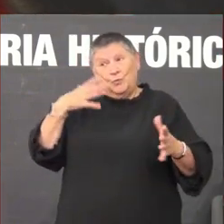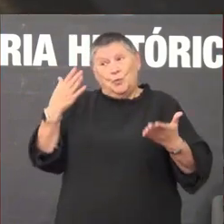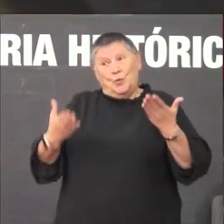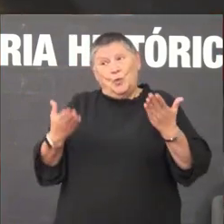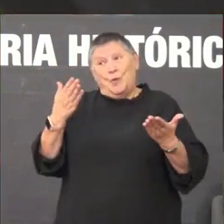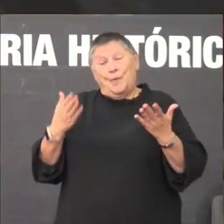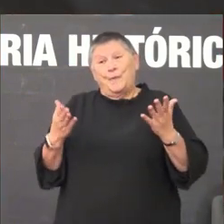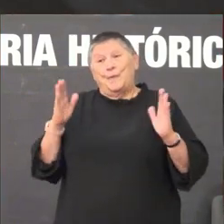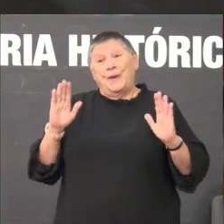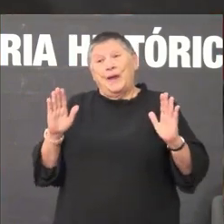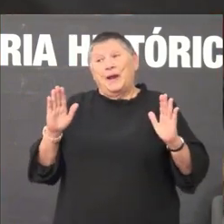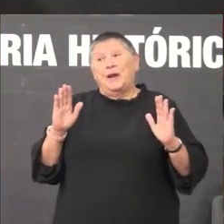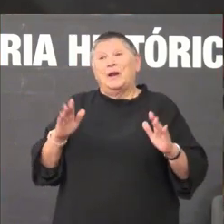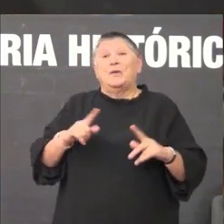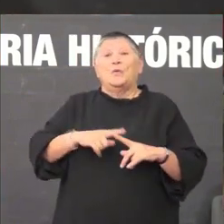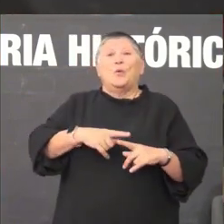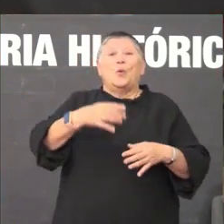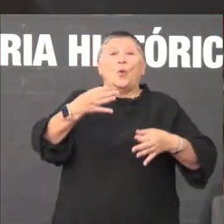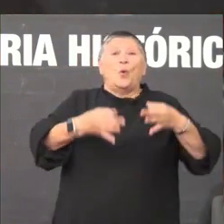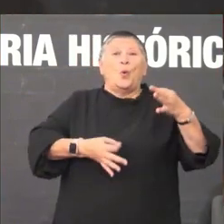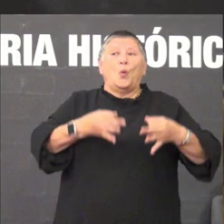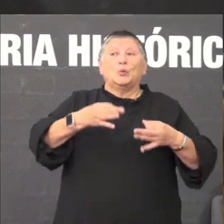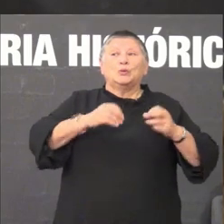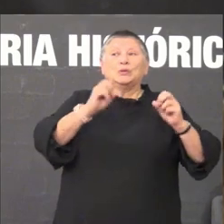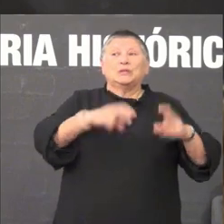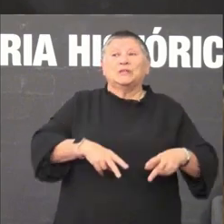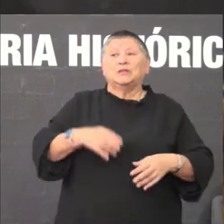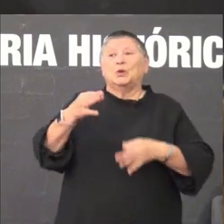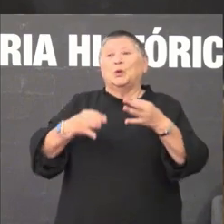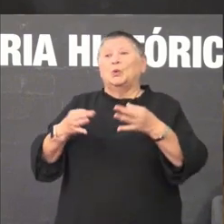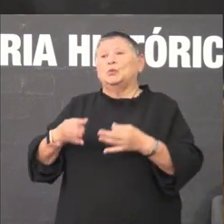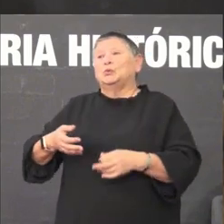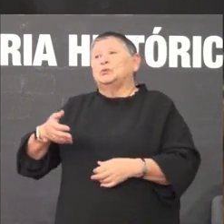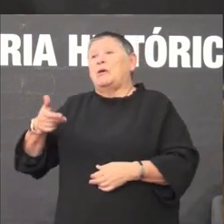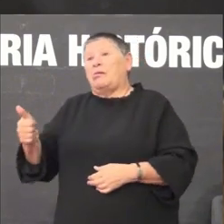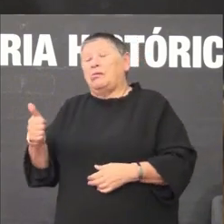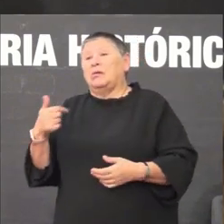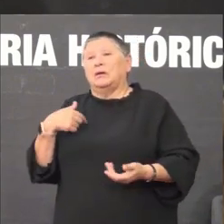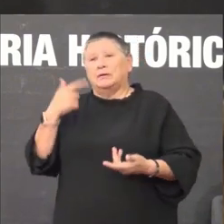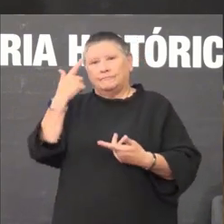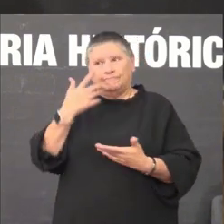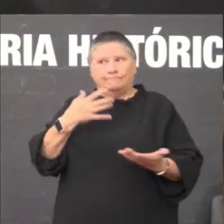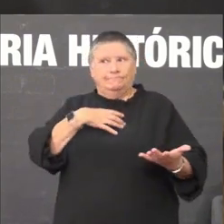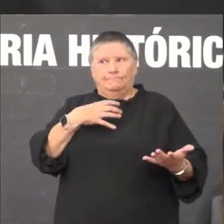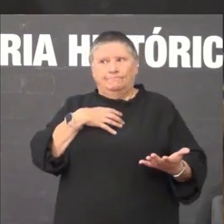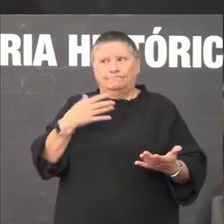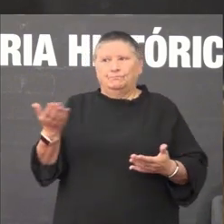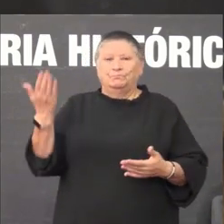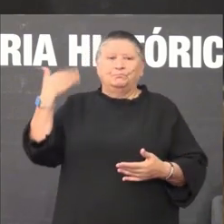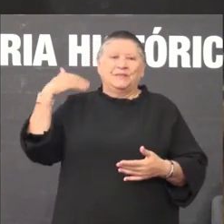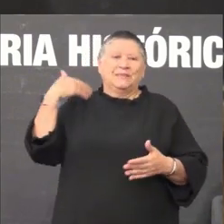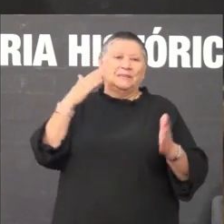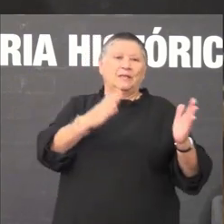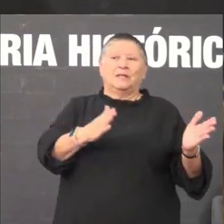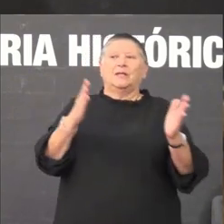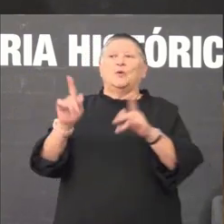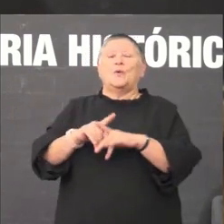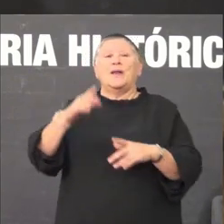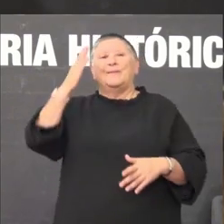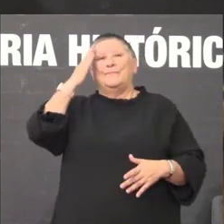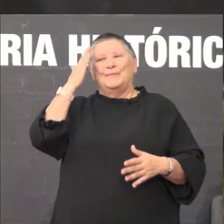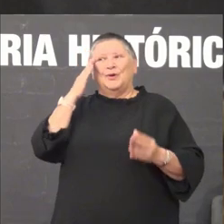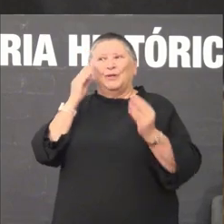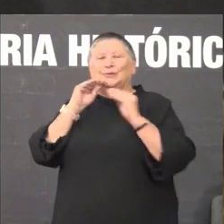sobre o que foi mais injusto ou menos injusto em relação, no fundo, a esta reparação de uma memória